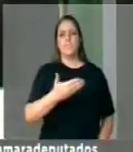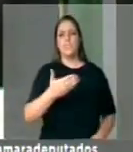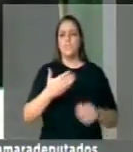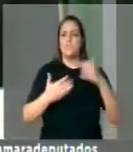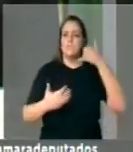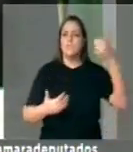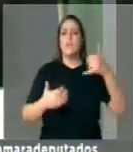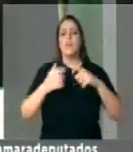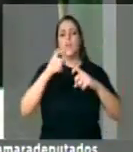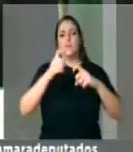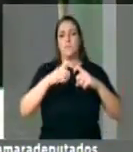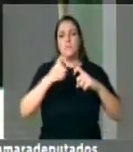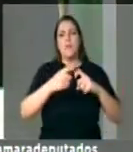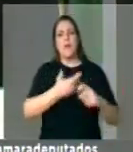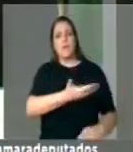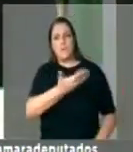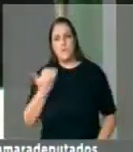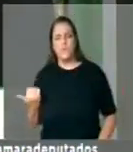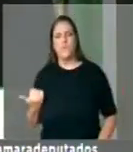dele fosse ao local.